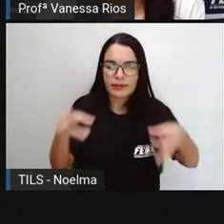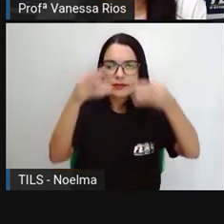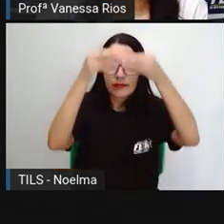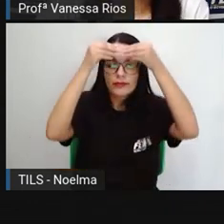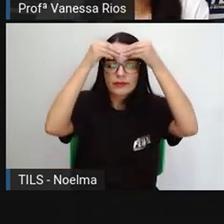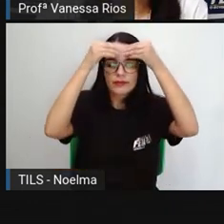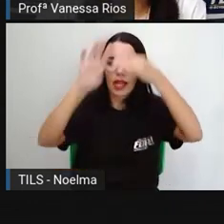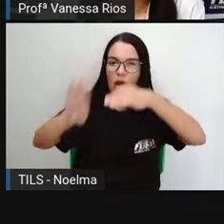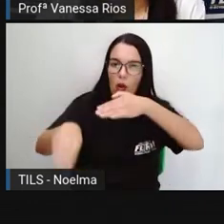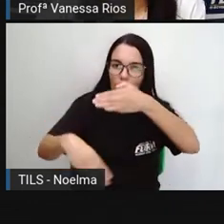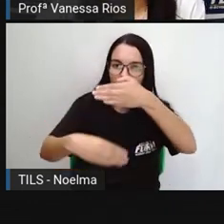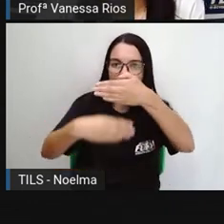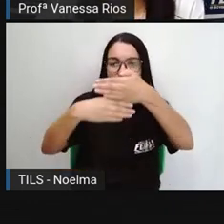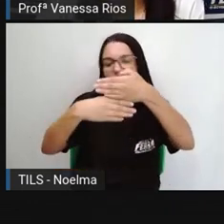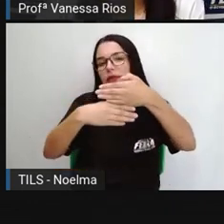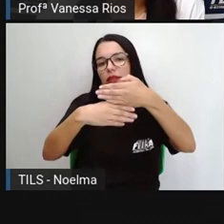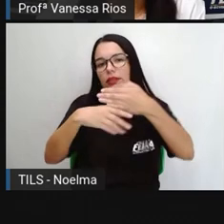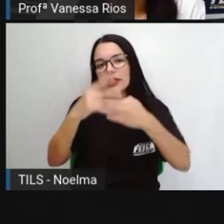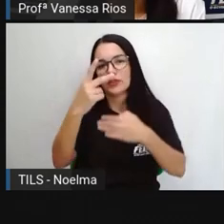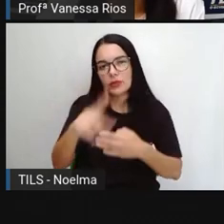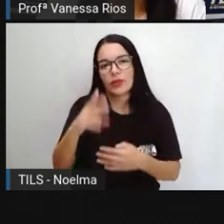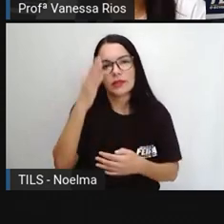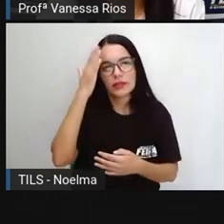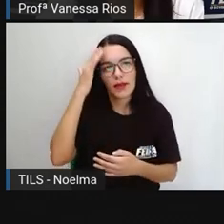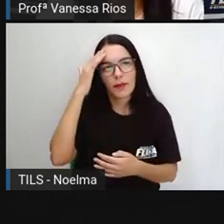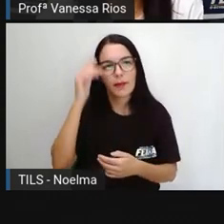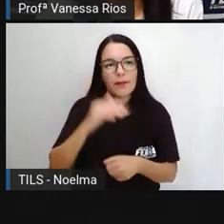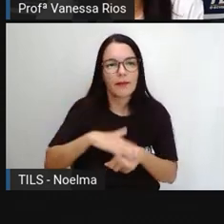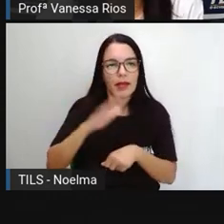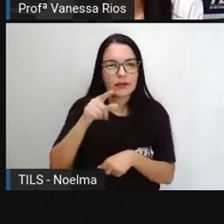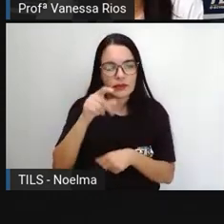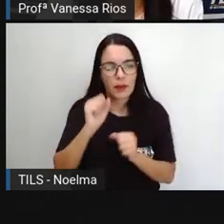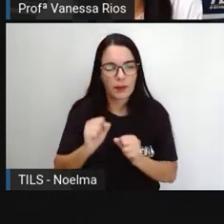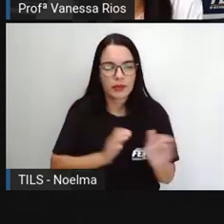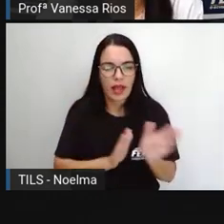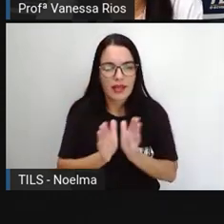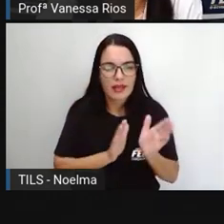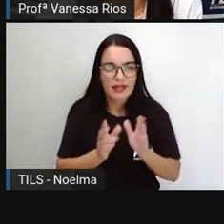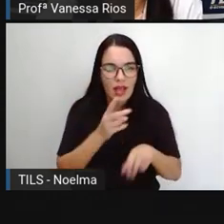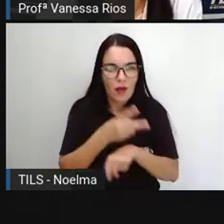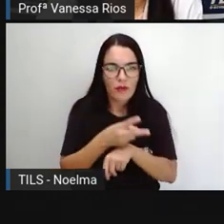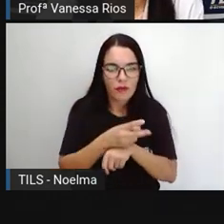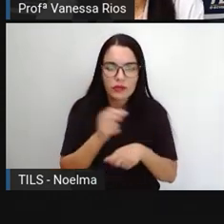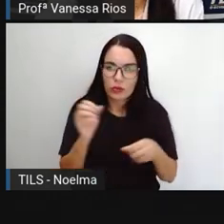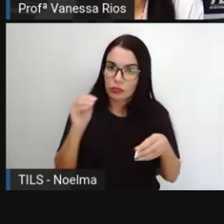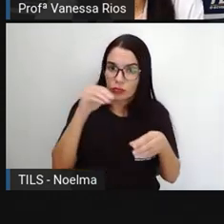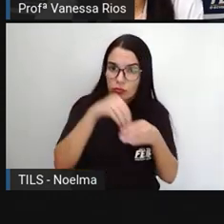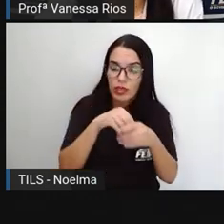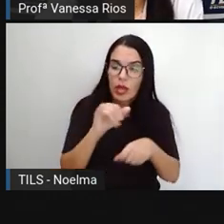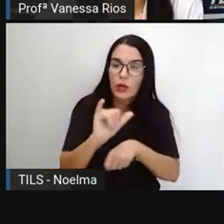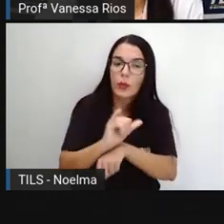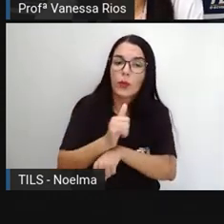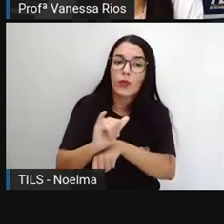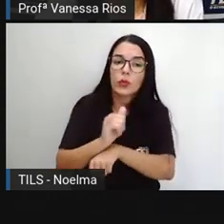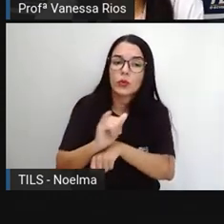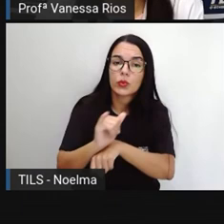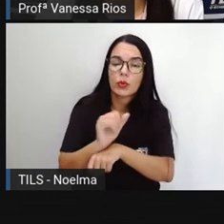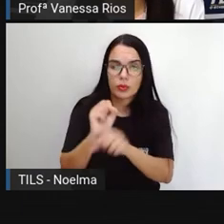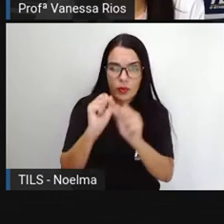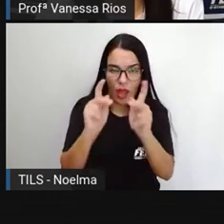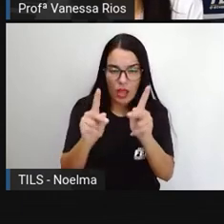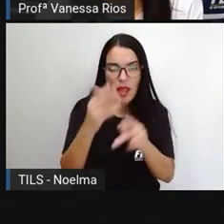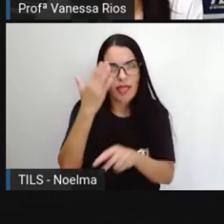ou complementadas. Então, para saber mais, você pode acessar esse vídeo aí depois no YouTube e entender